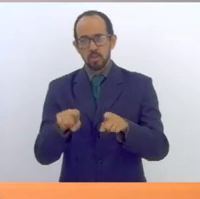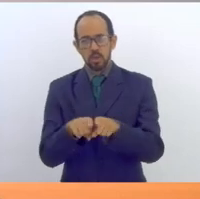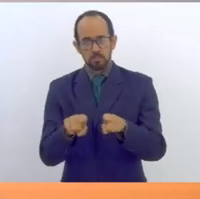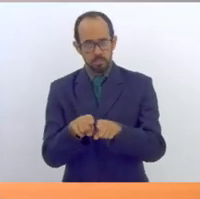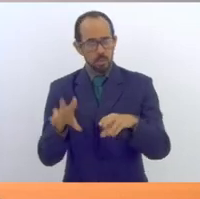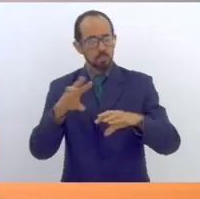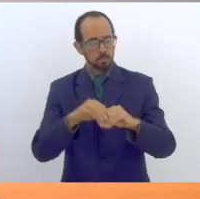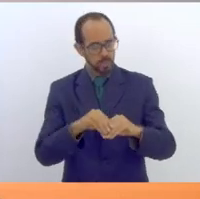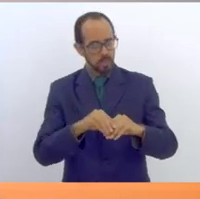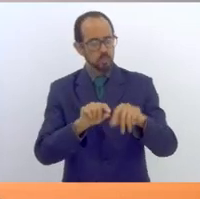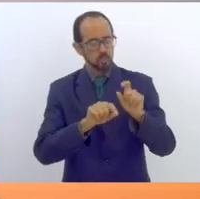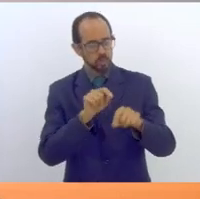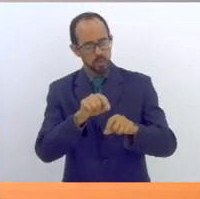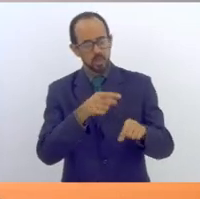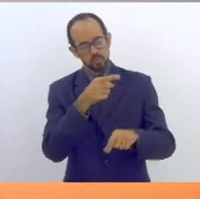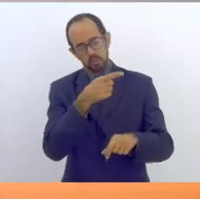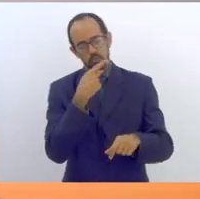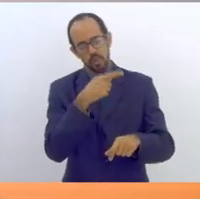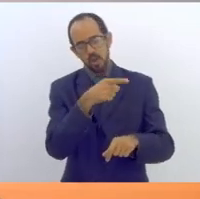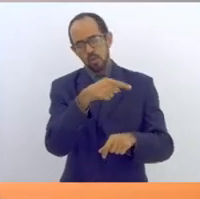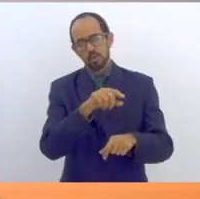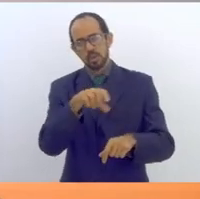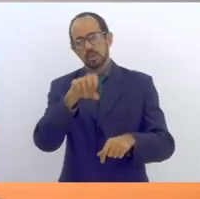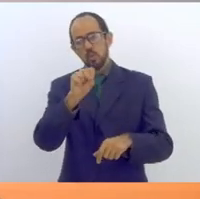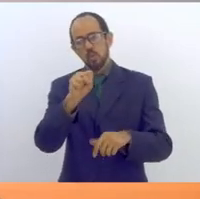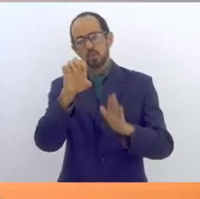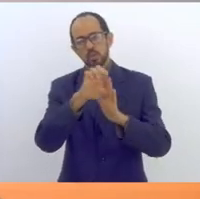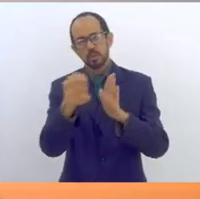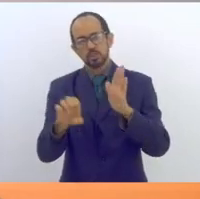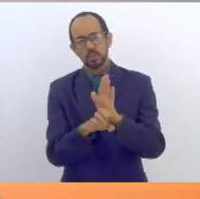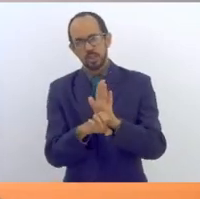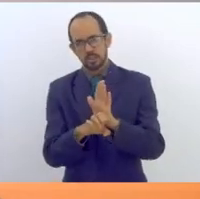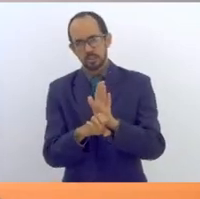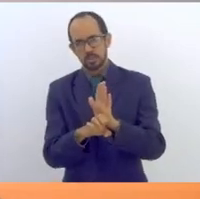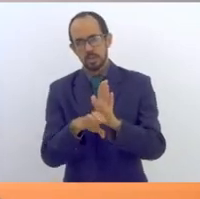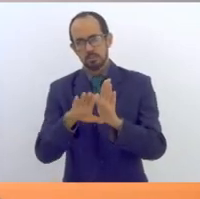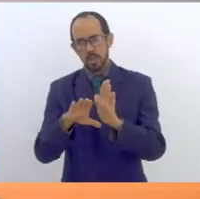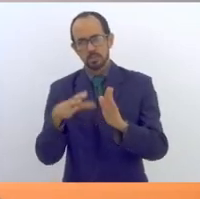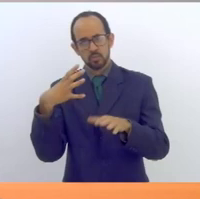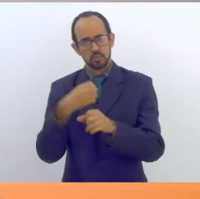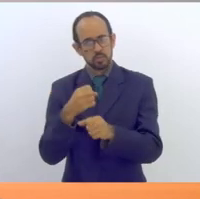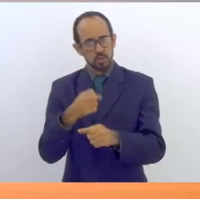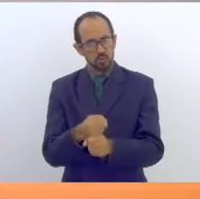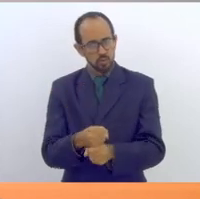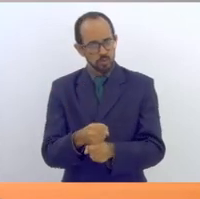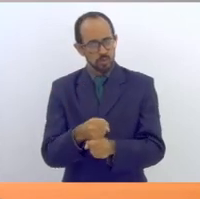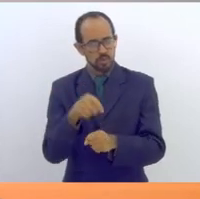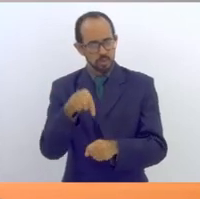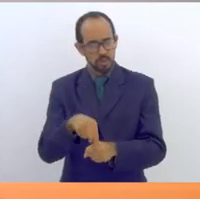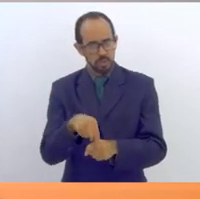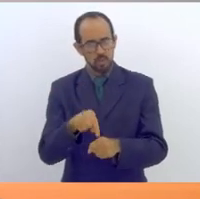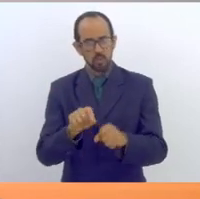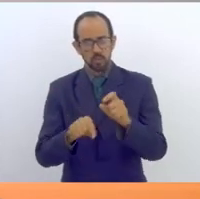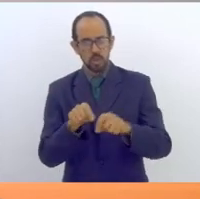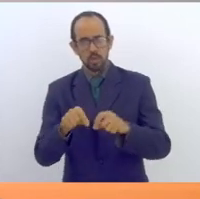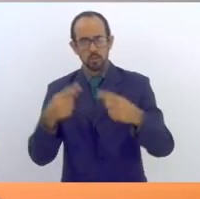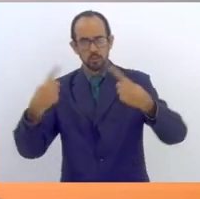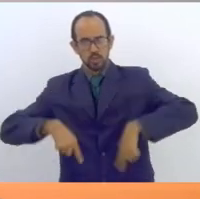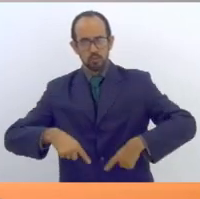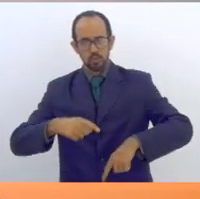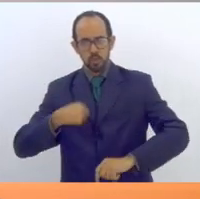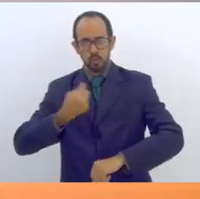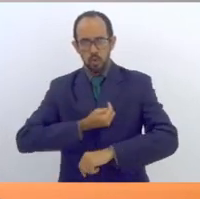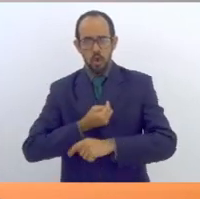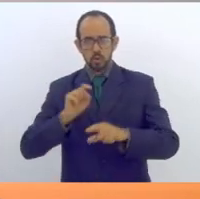Doutor Jansen o senhor comentou que teríamos oito editais mas eu fiz as contas aqui o nosso desafio nessa